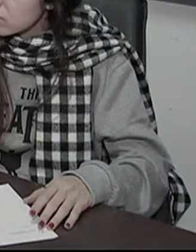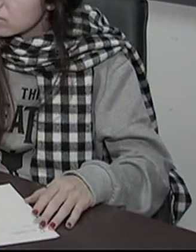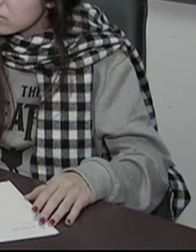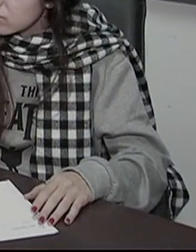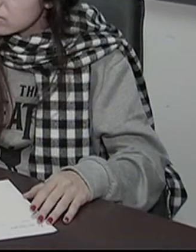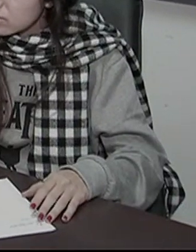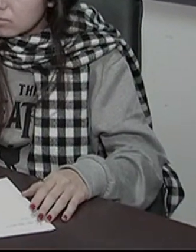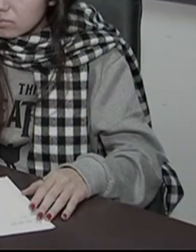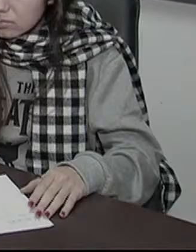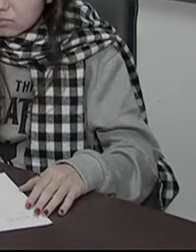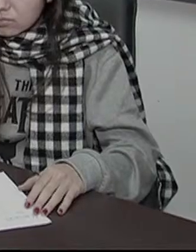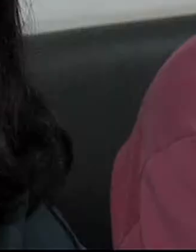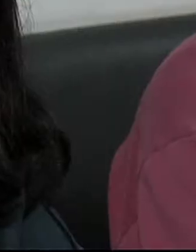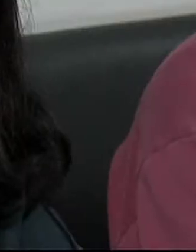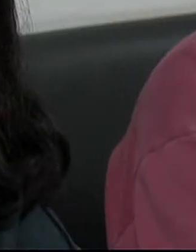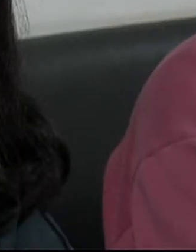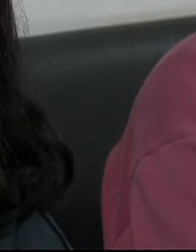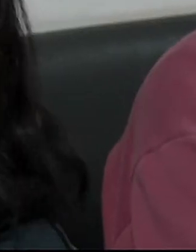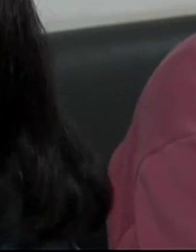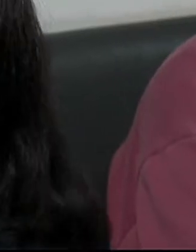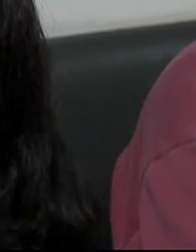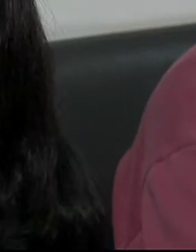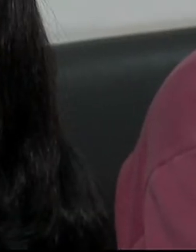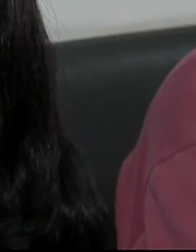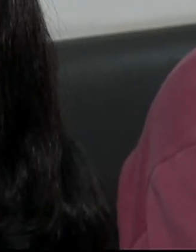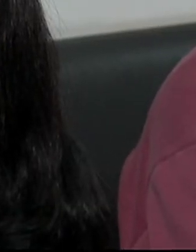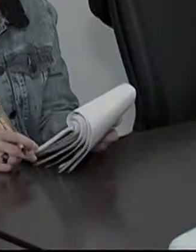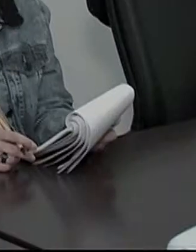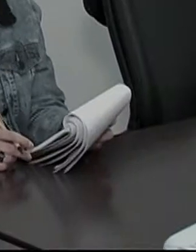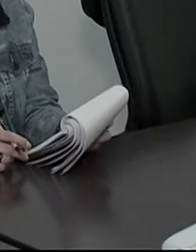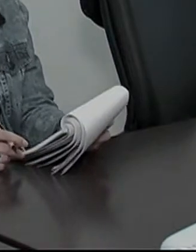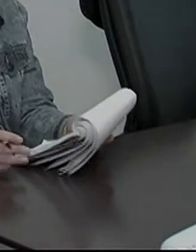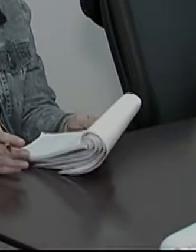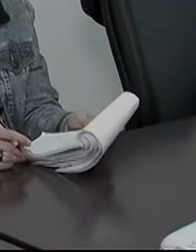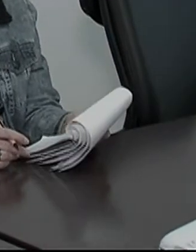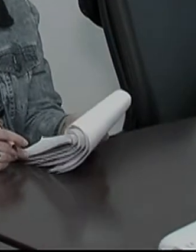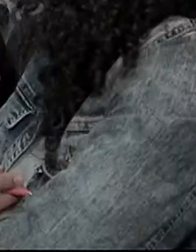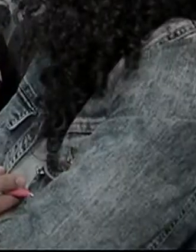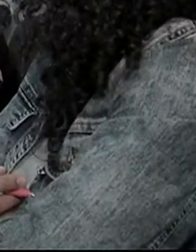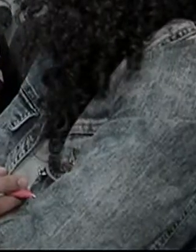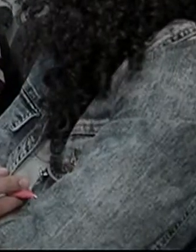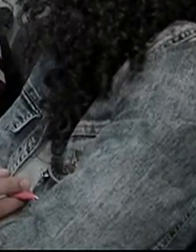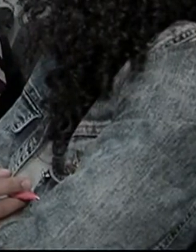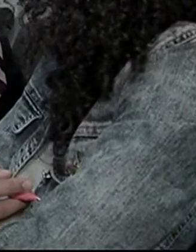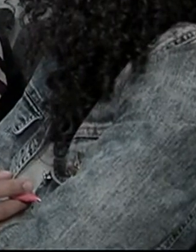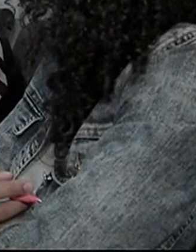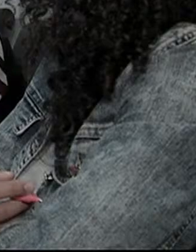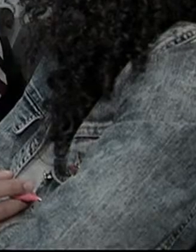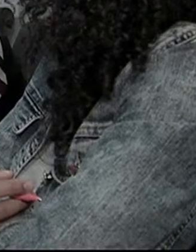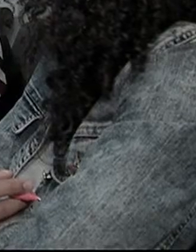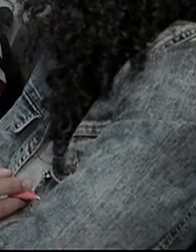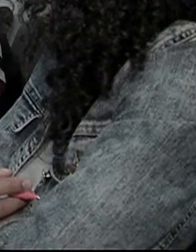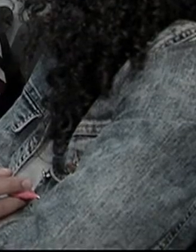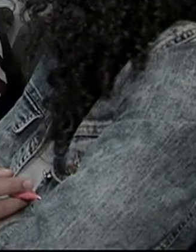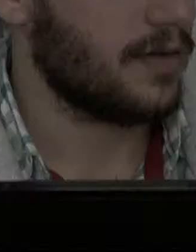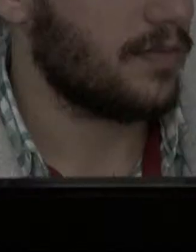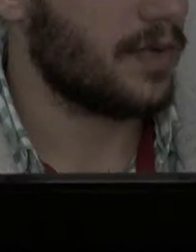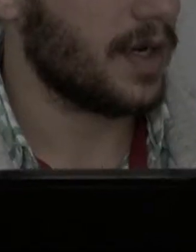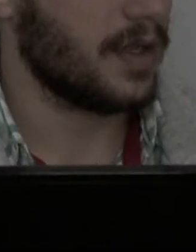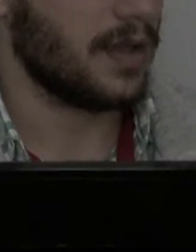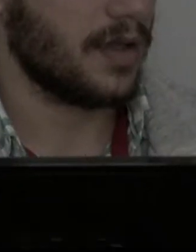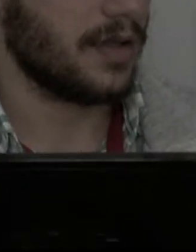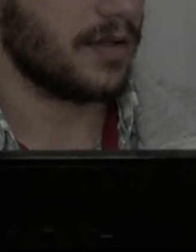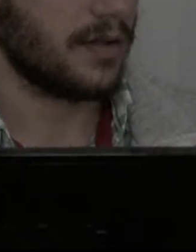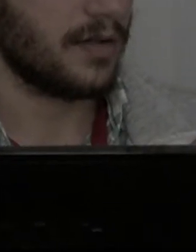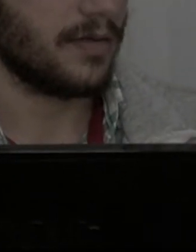de conteúdos, selecionam atividades e formulam processos de avaliação significativos, de acordo com os objetivos propostos.